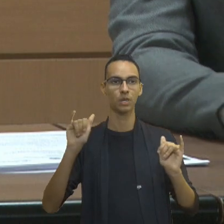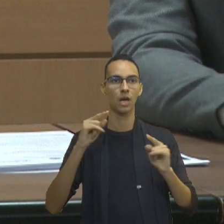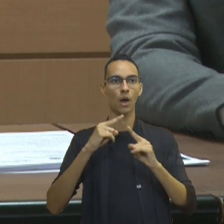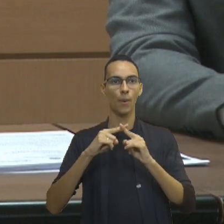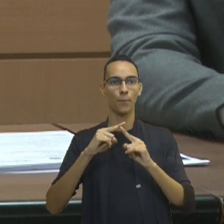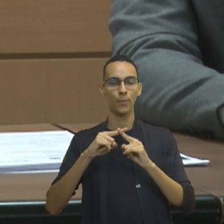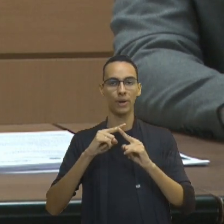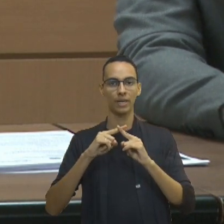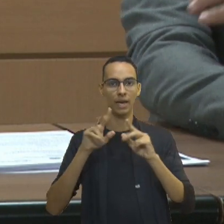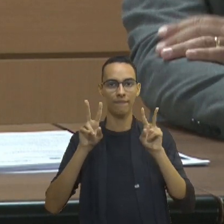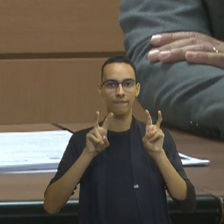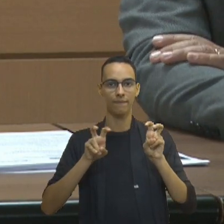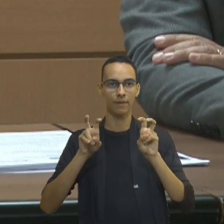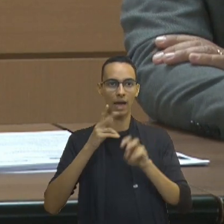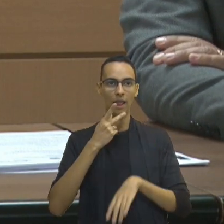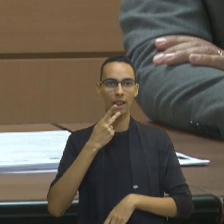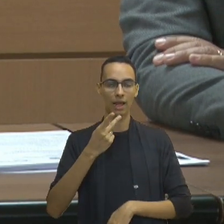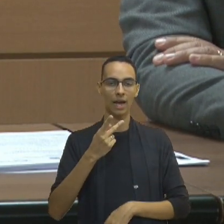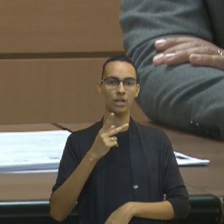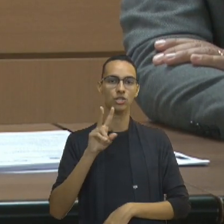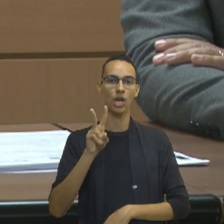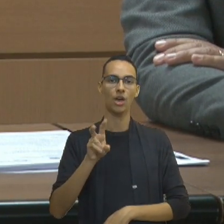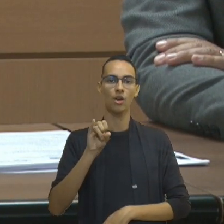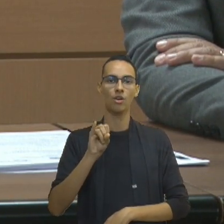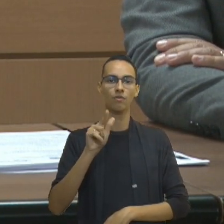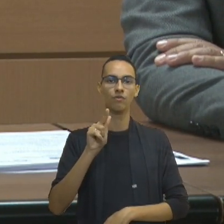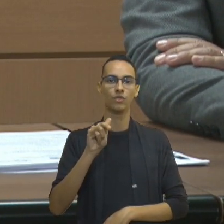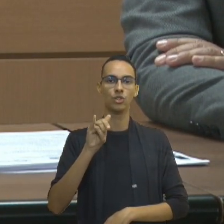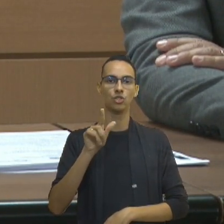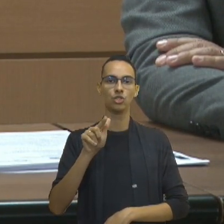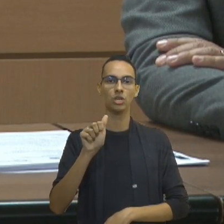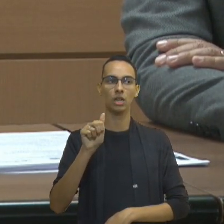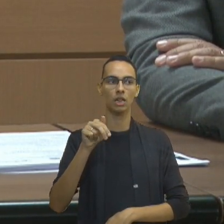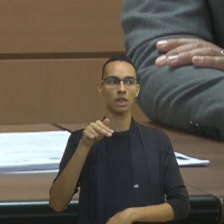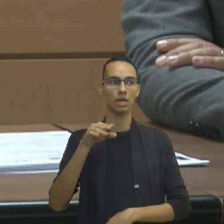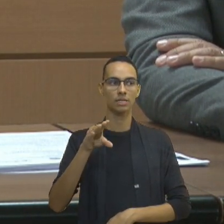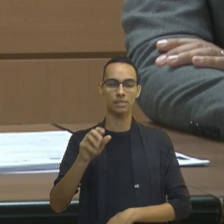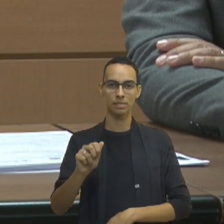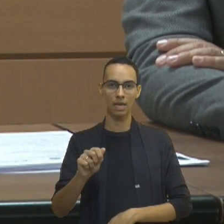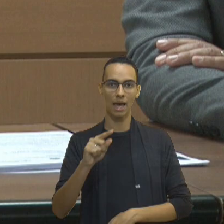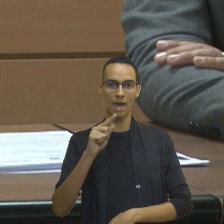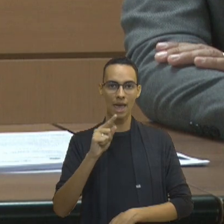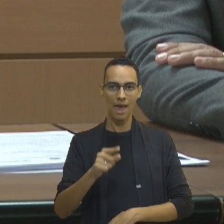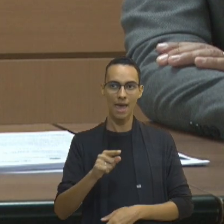de vigilância, algumas informações são estratégicas e